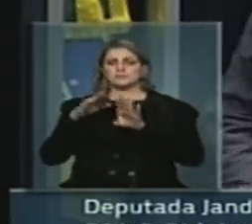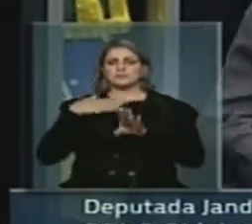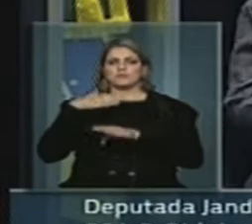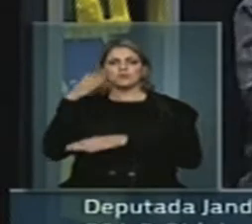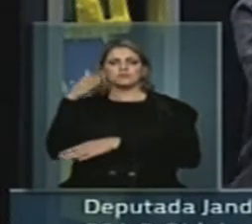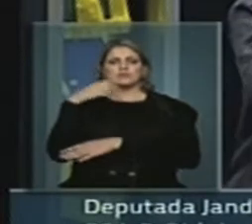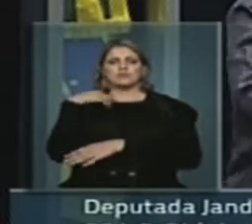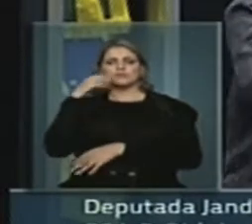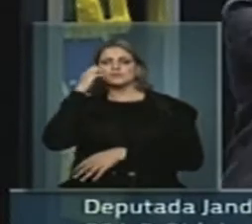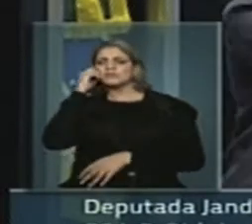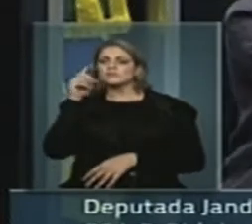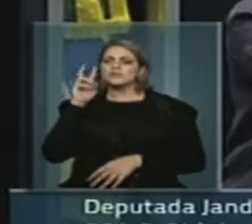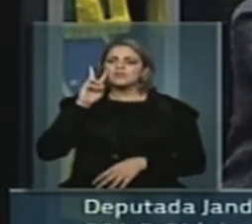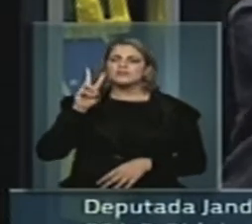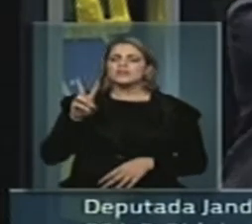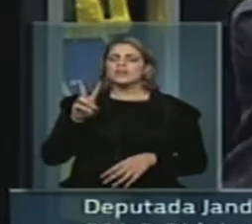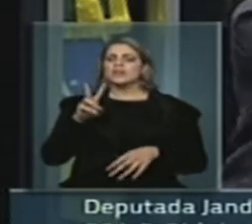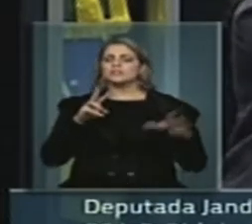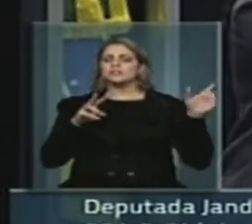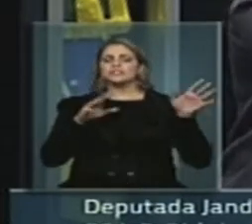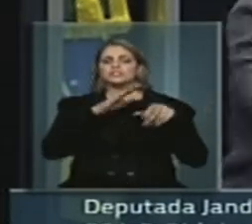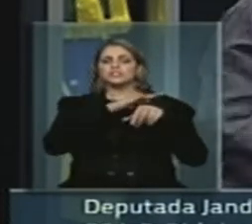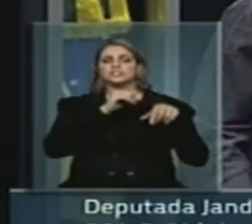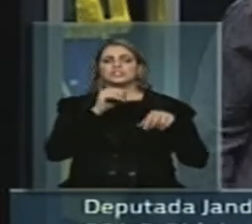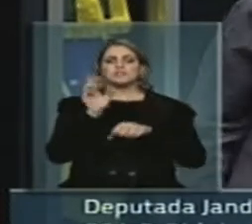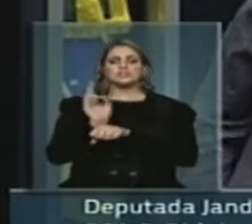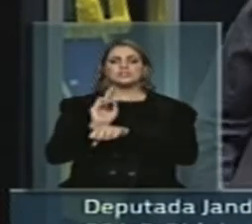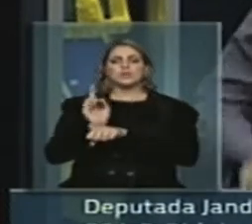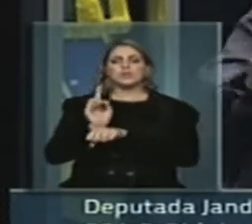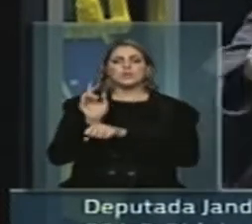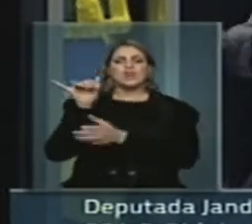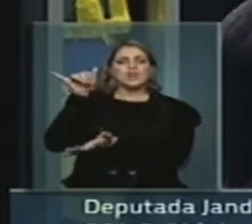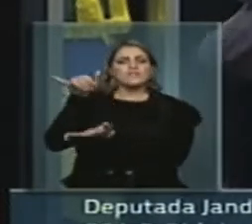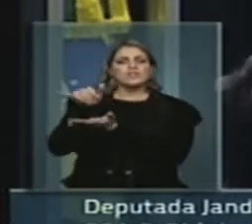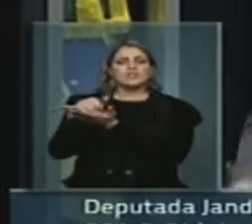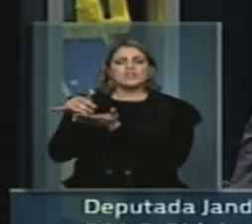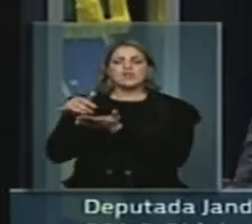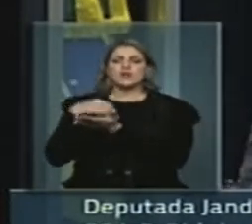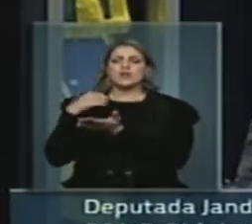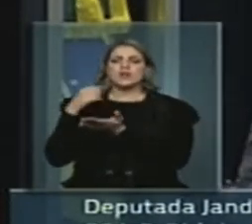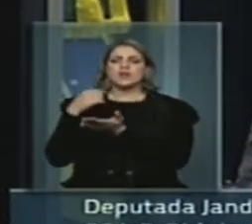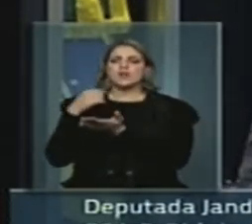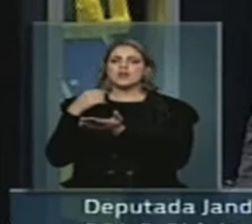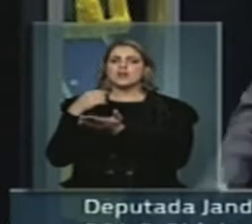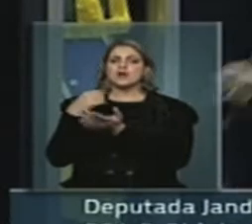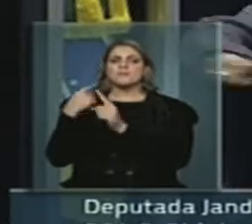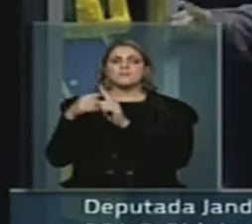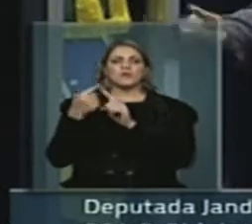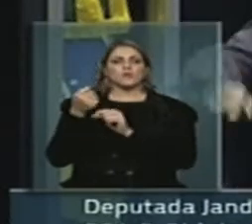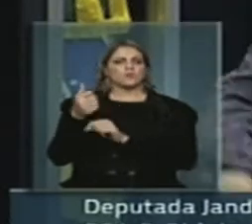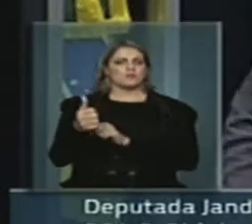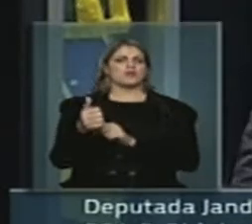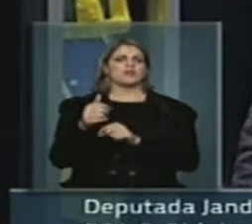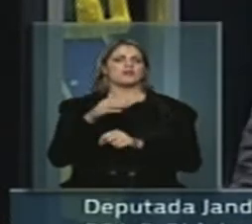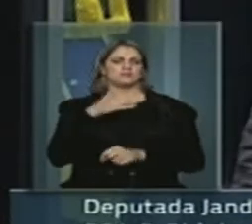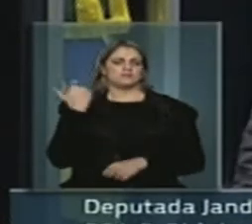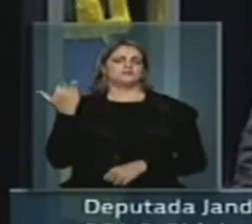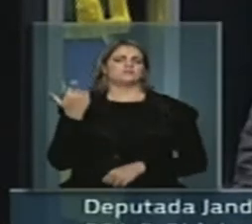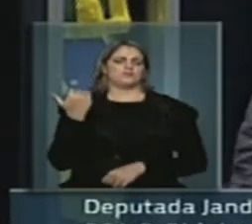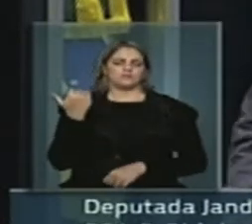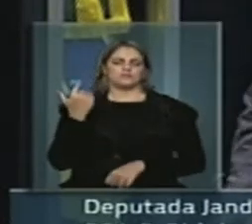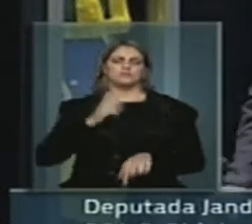estava, e tivemos que botar segurança para o pequeno avião que estava no aeroporto para que não fôssemos também boicotados e morrêssemos